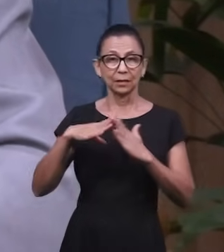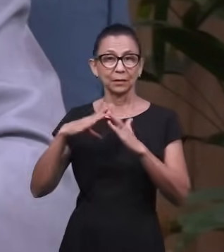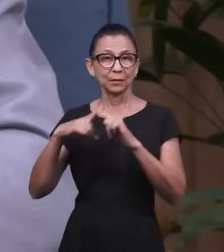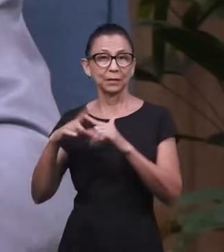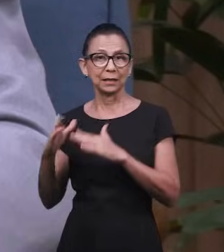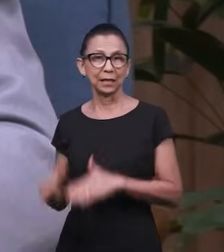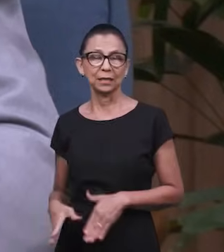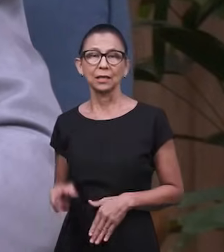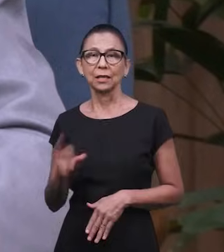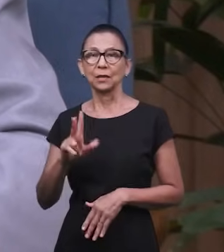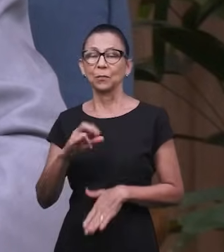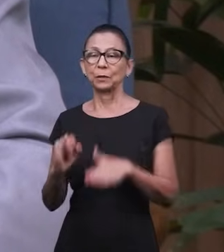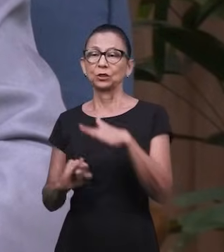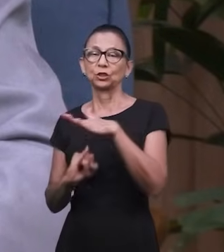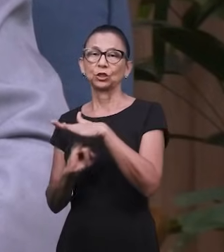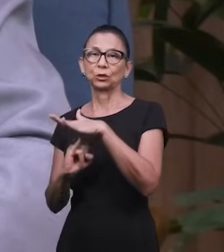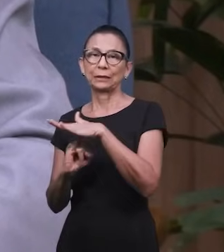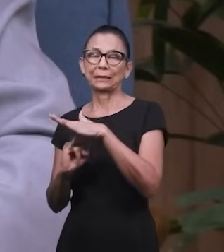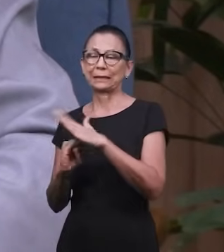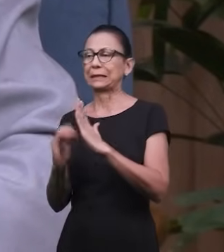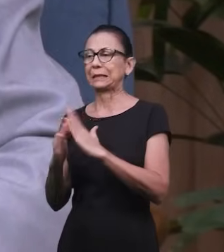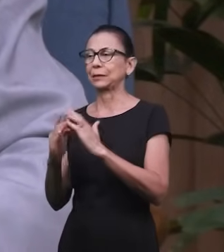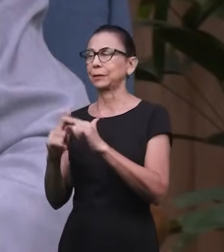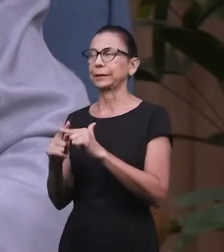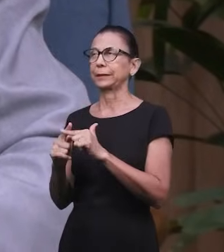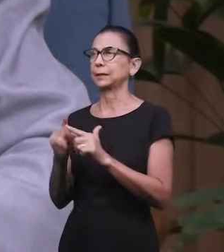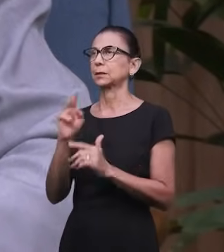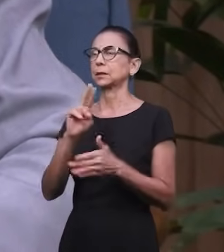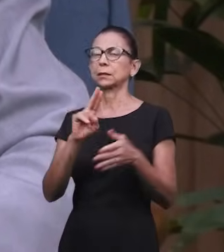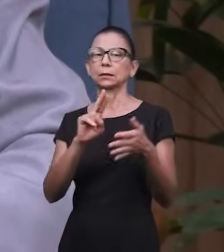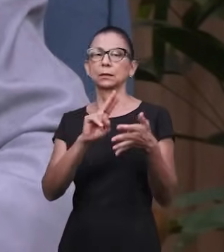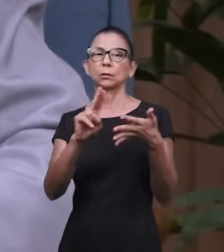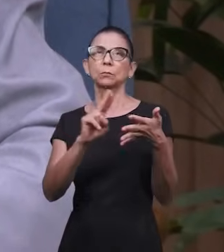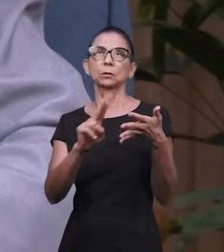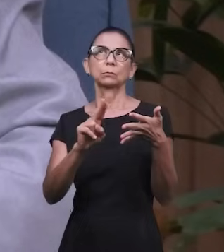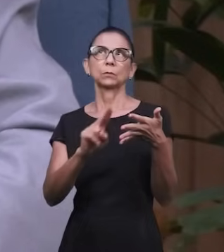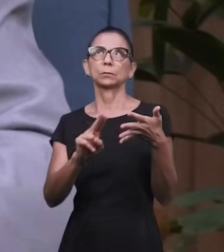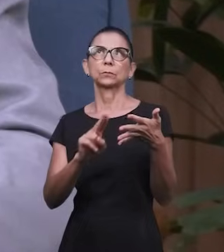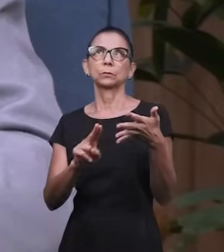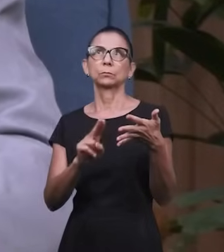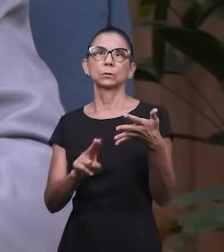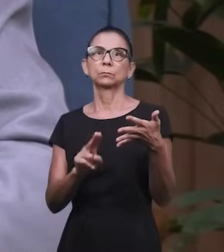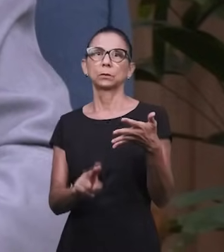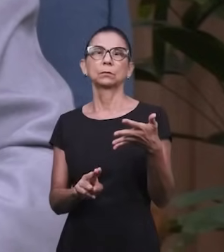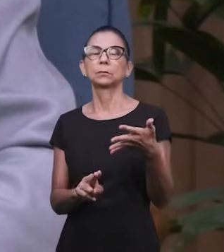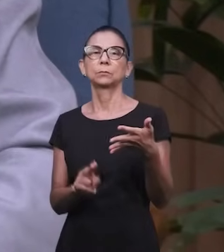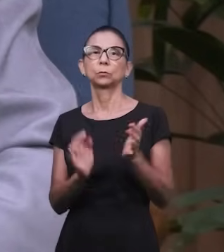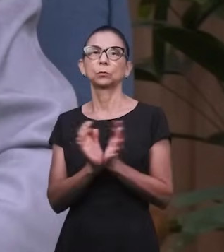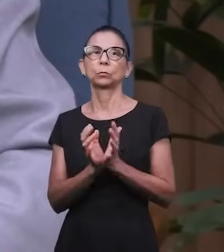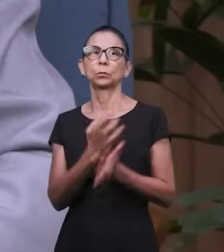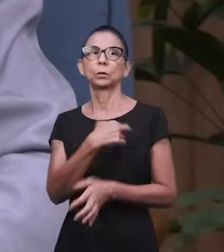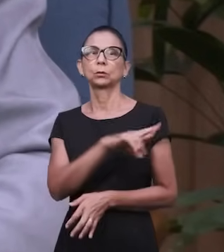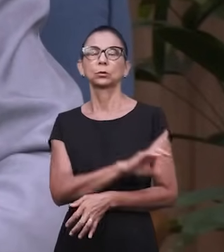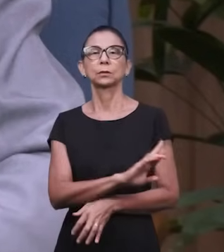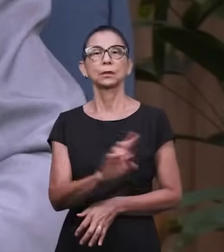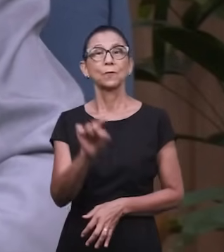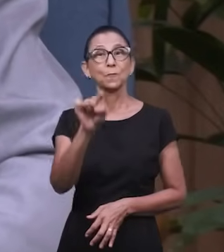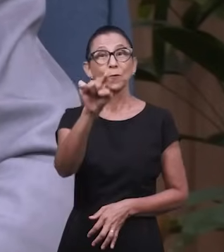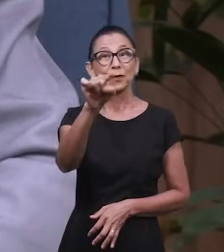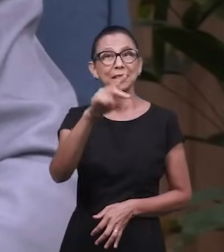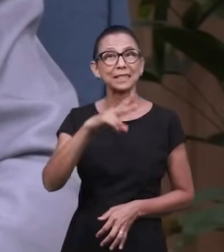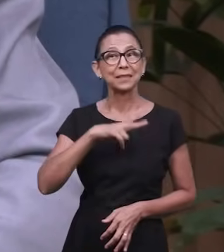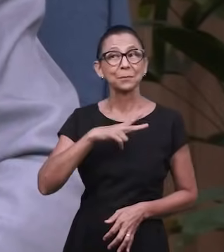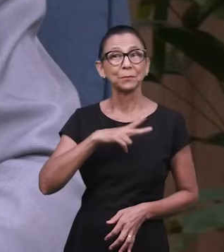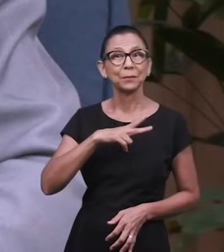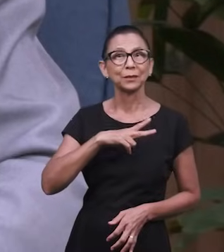igreja instituição simplesmente, não é da igreja grupo religioso. Eu estou falando de você como